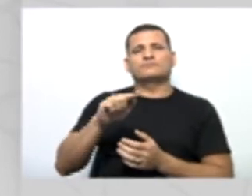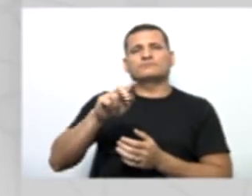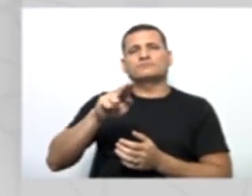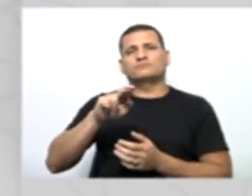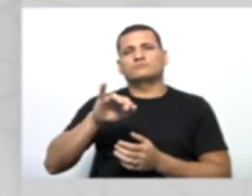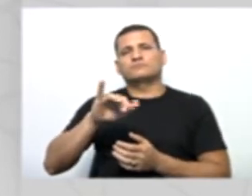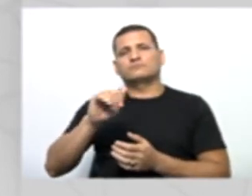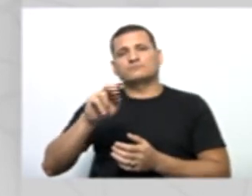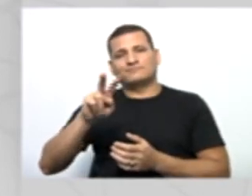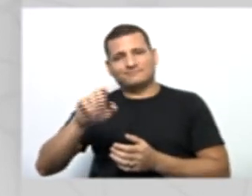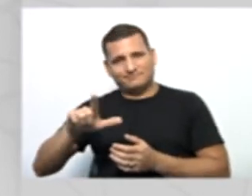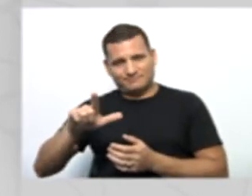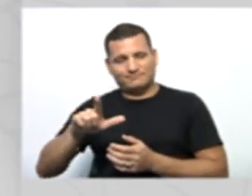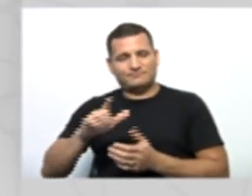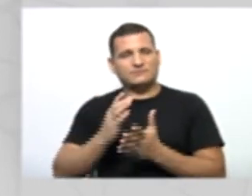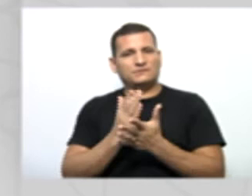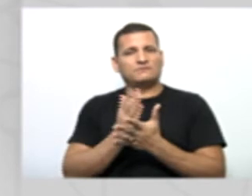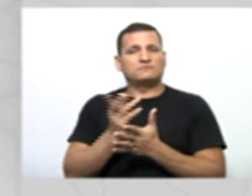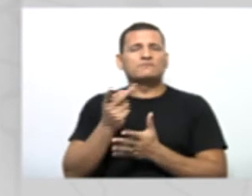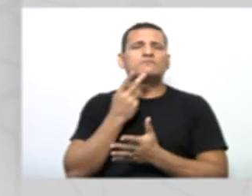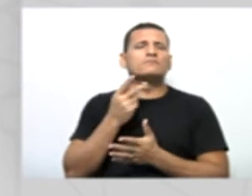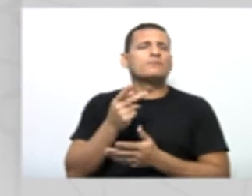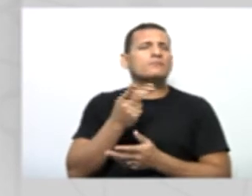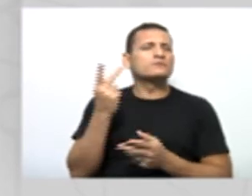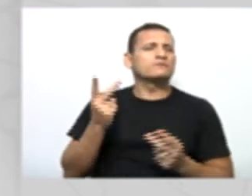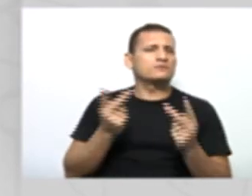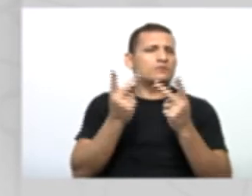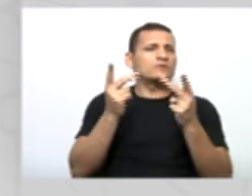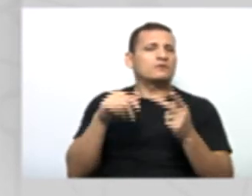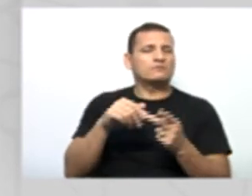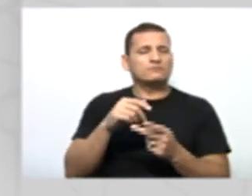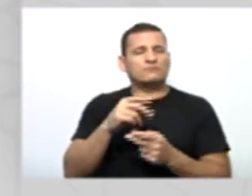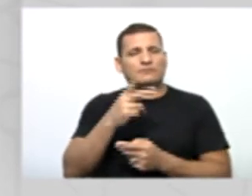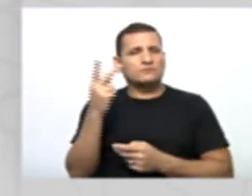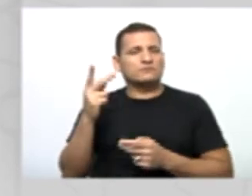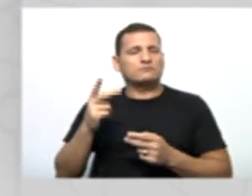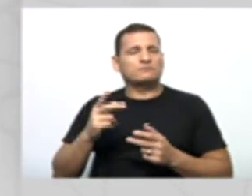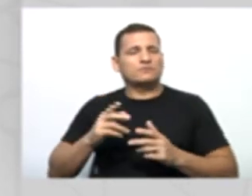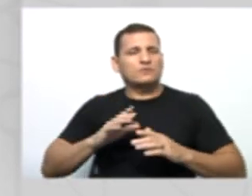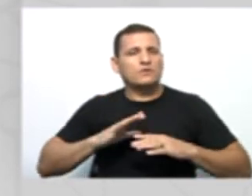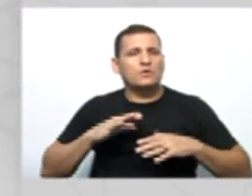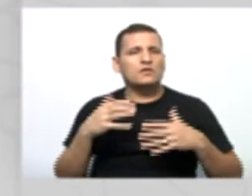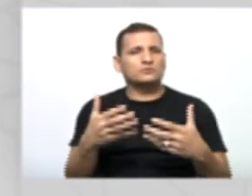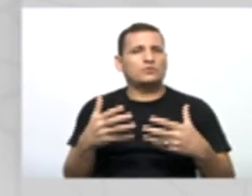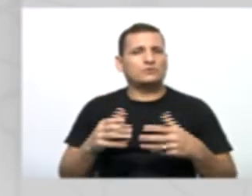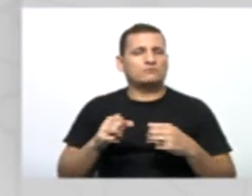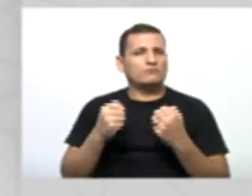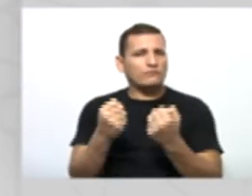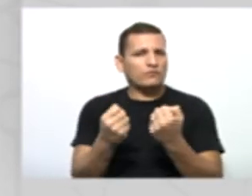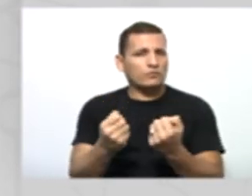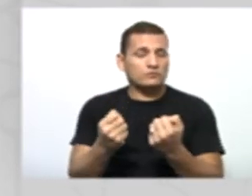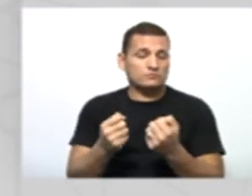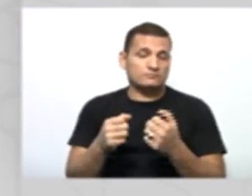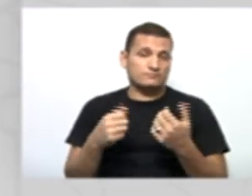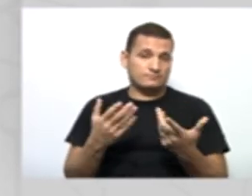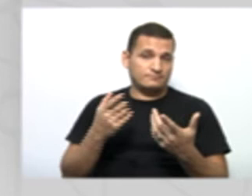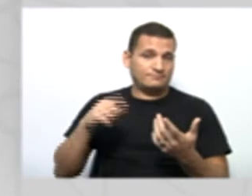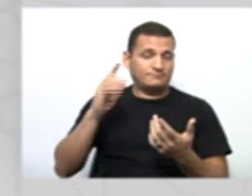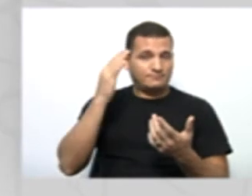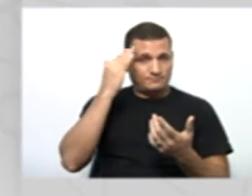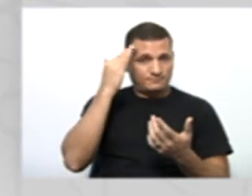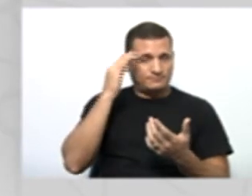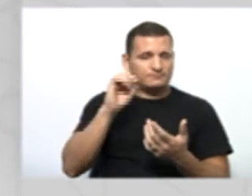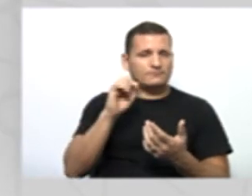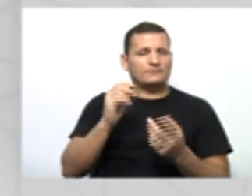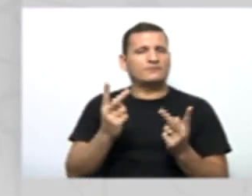pessoa virtuosa era a pessoa forte, a pessoa corajosa, né? E a gente já entende, né, a nossa concepção